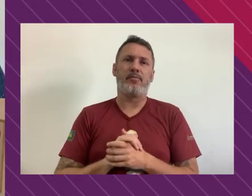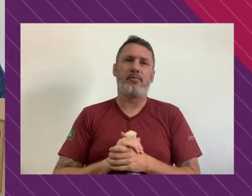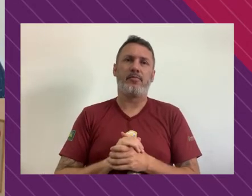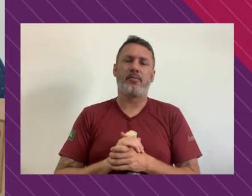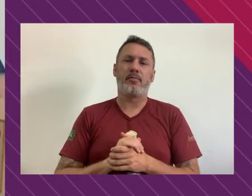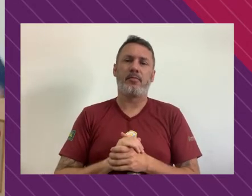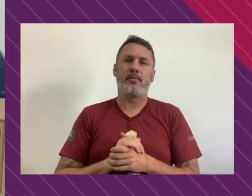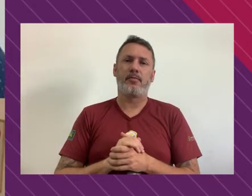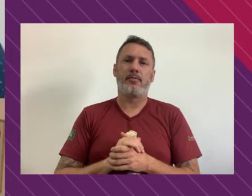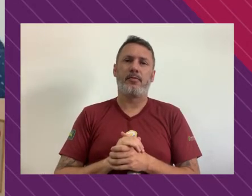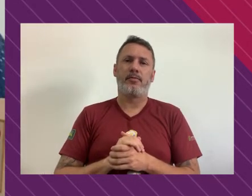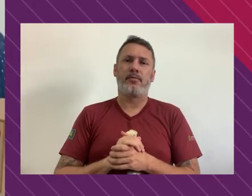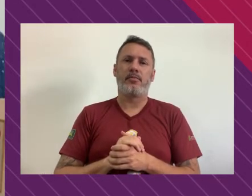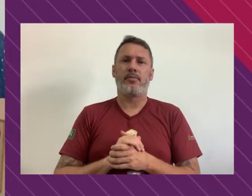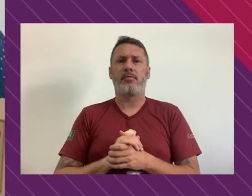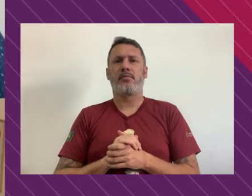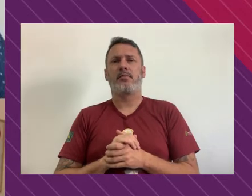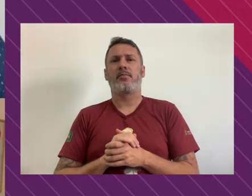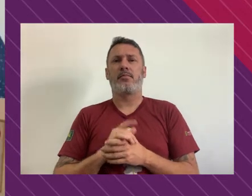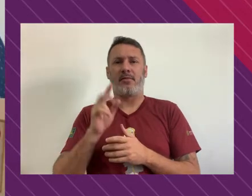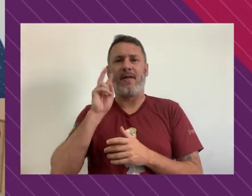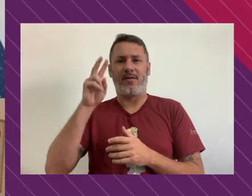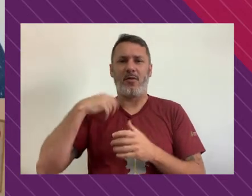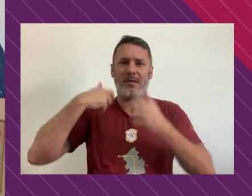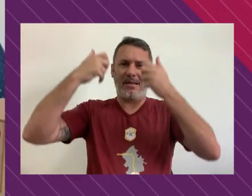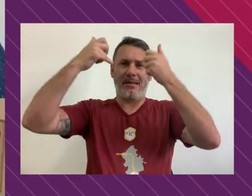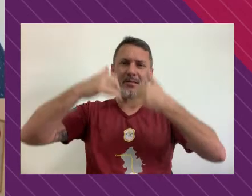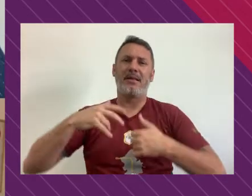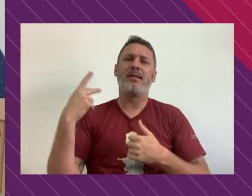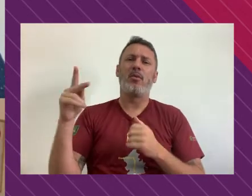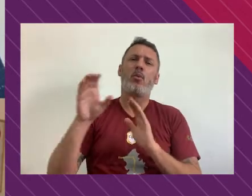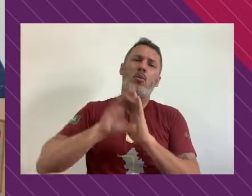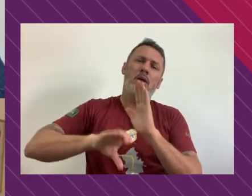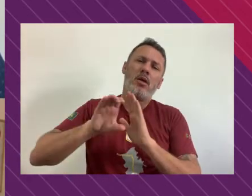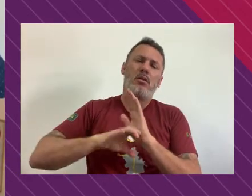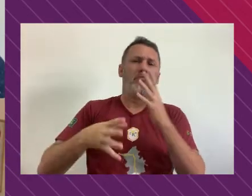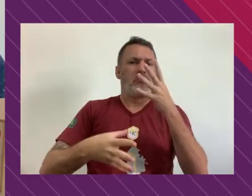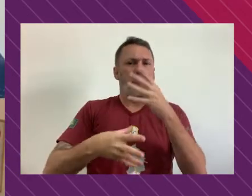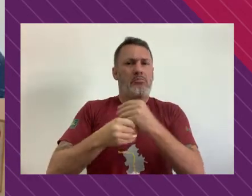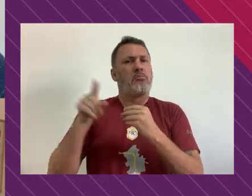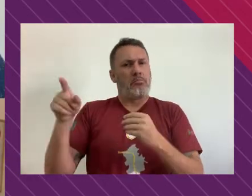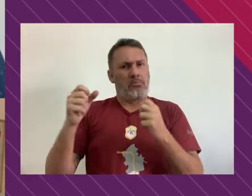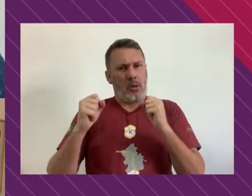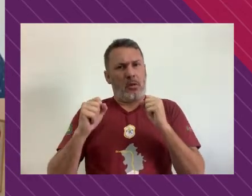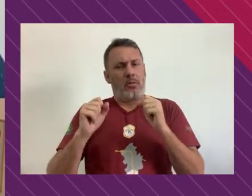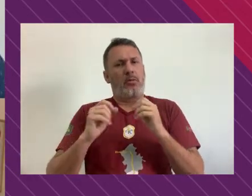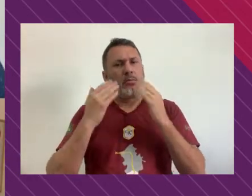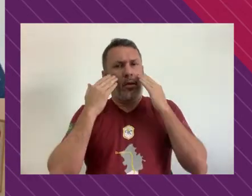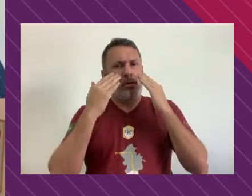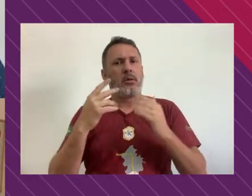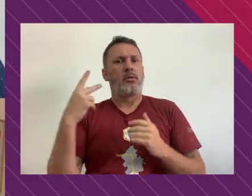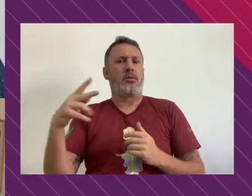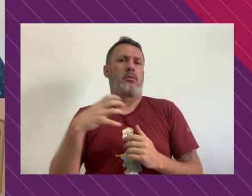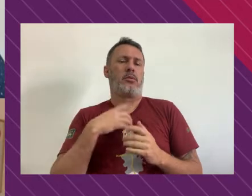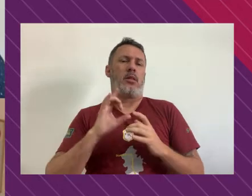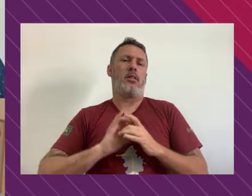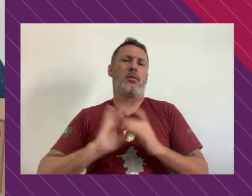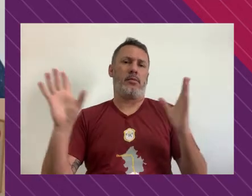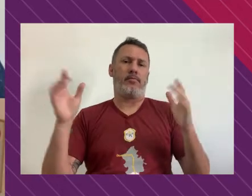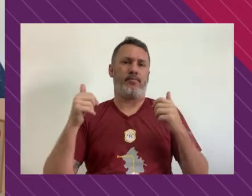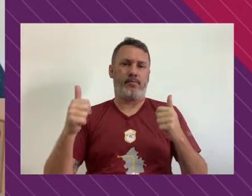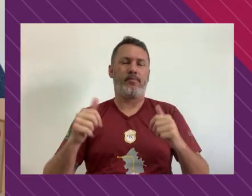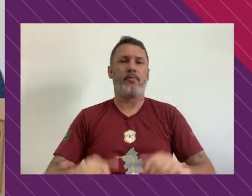Eu já falei um pouco, né? Você deve ter ouvido do seu Uhum, currículo. uhum. Se você quiser também fazer uma fala de apresentação, fica à vontade.